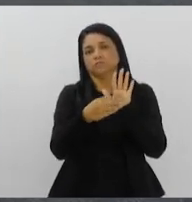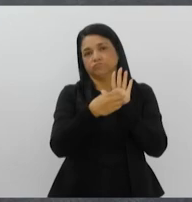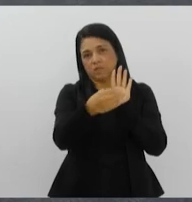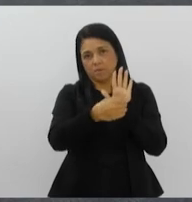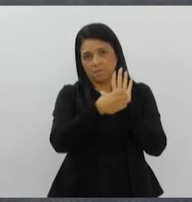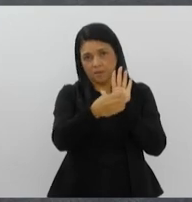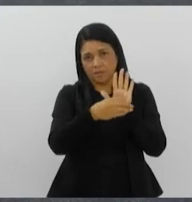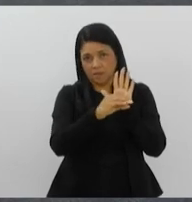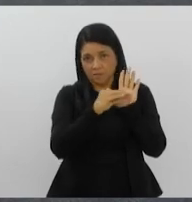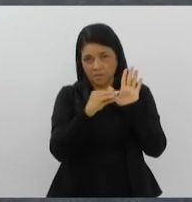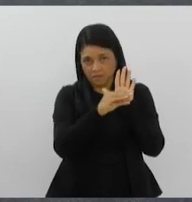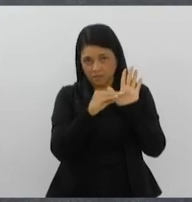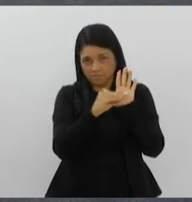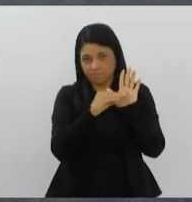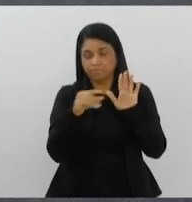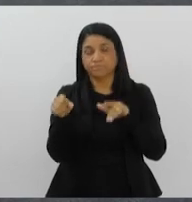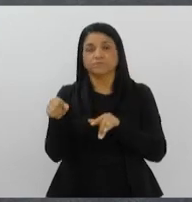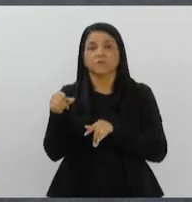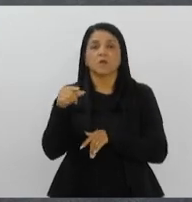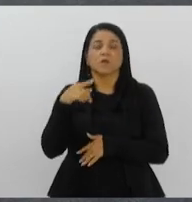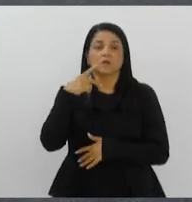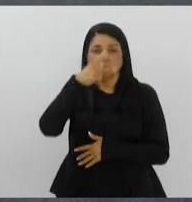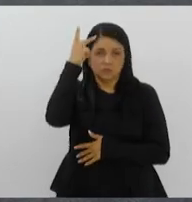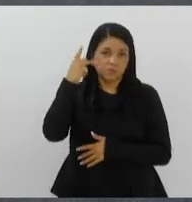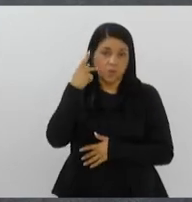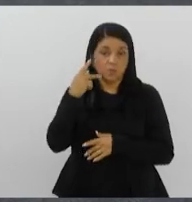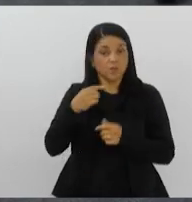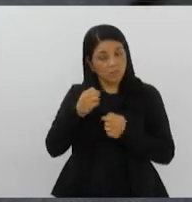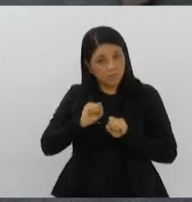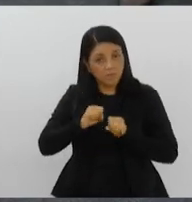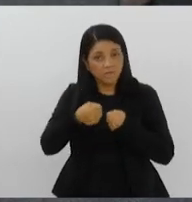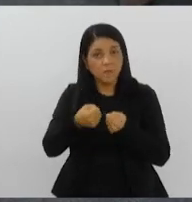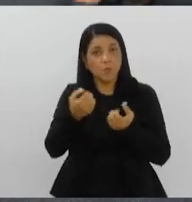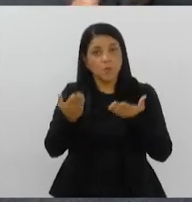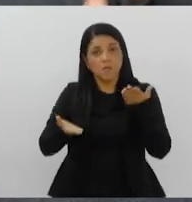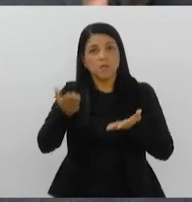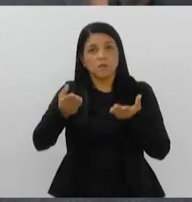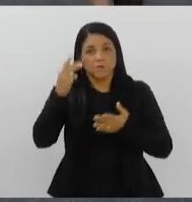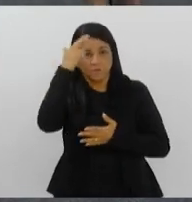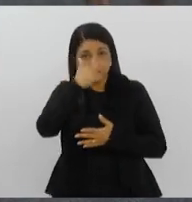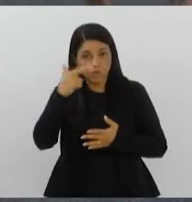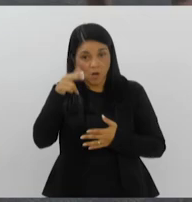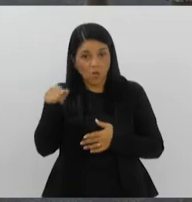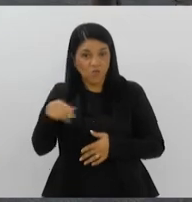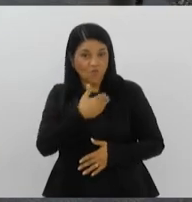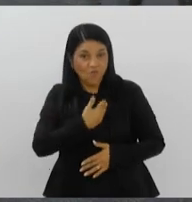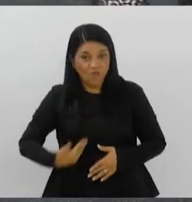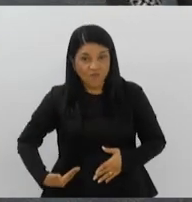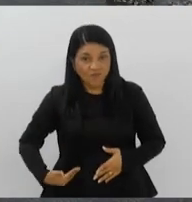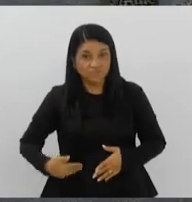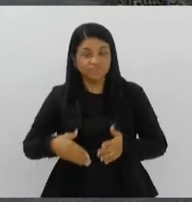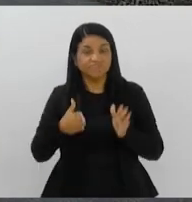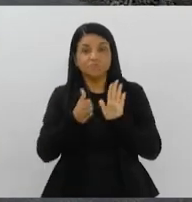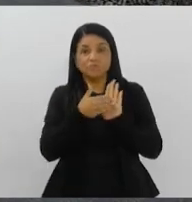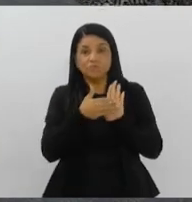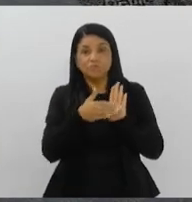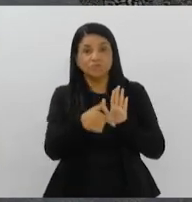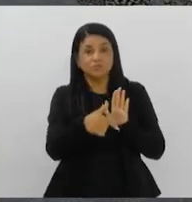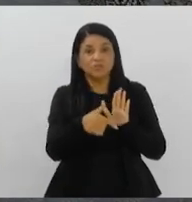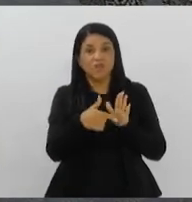porque nós defendemos um equilíbrio fiscal. E o que o governo está promovendo é um desequilíbrio